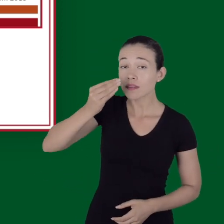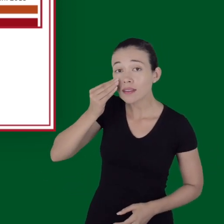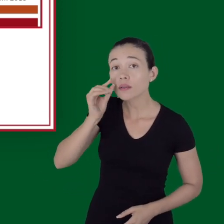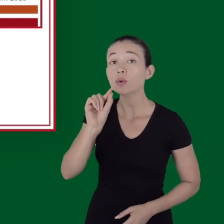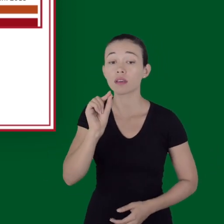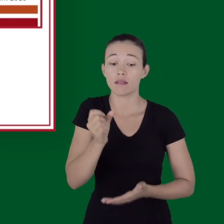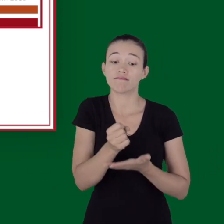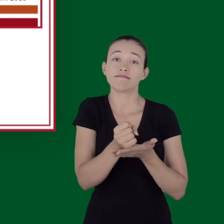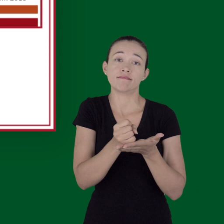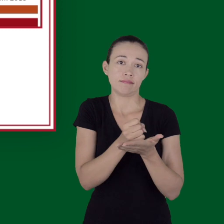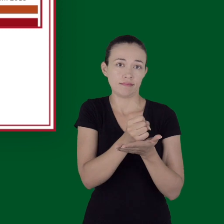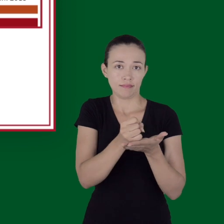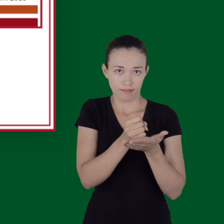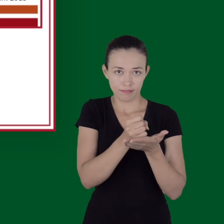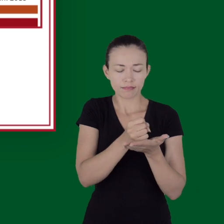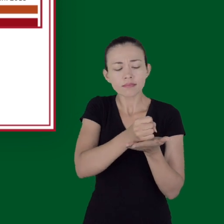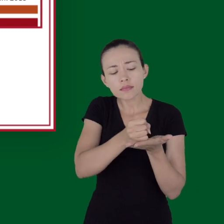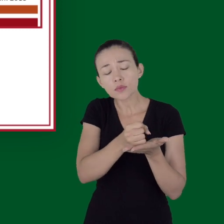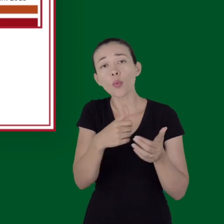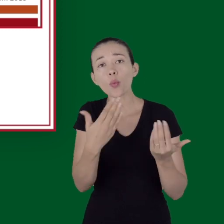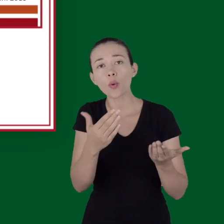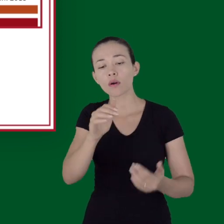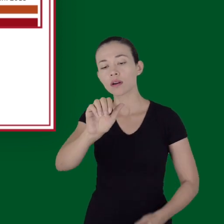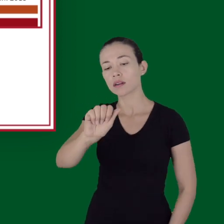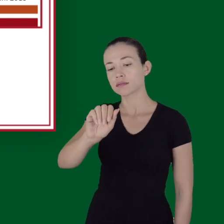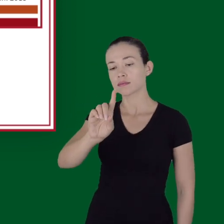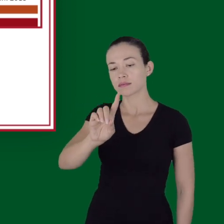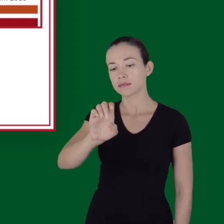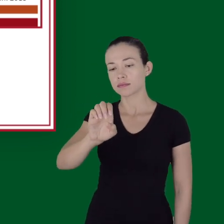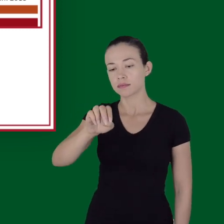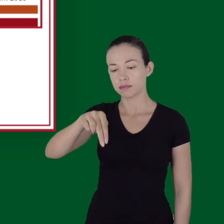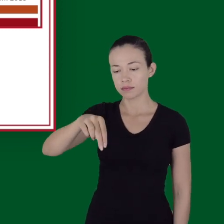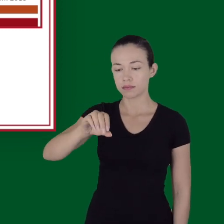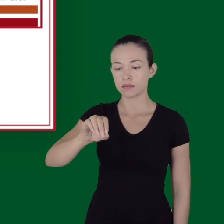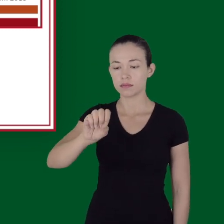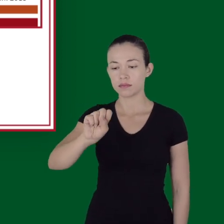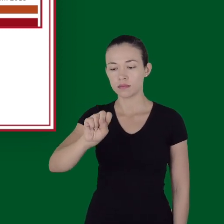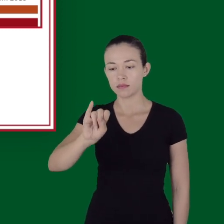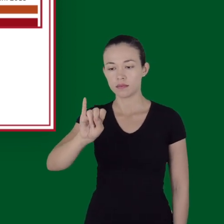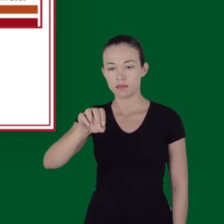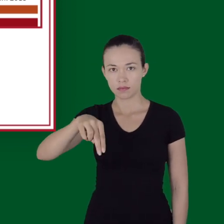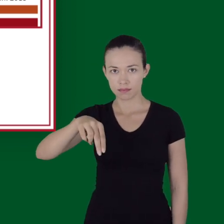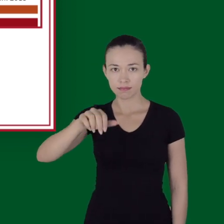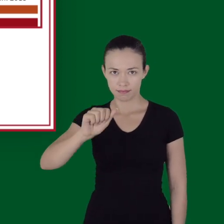a medicação, né? A gente faz adenosina, que é uma droga fácil, né? A gente faz